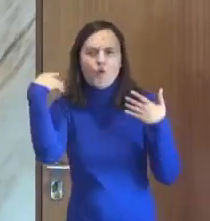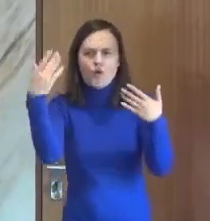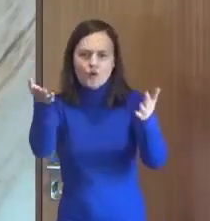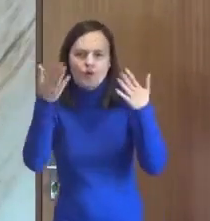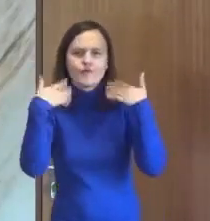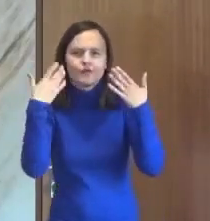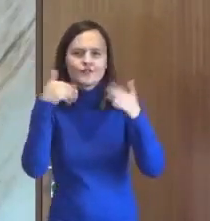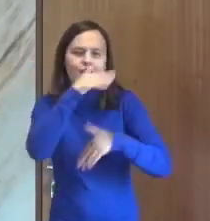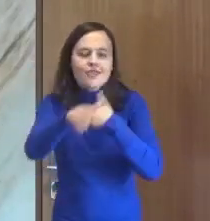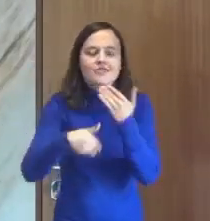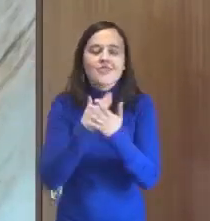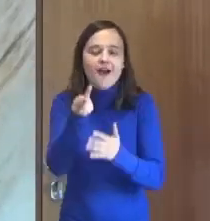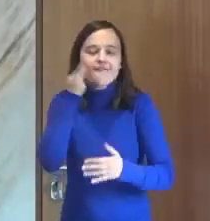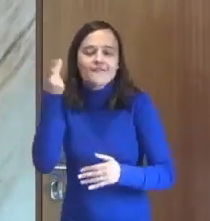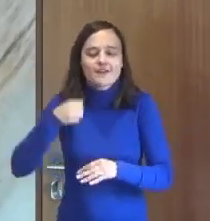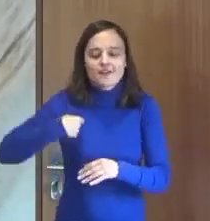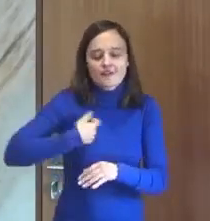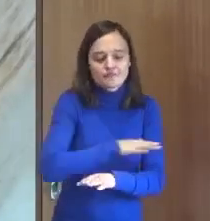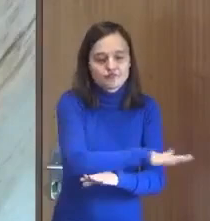vida dos prados.